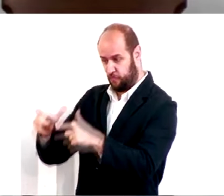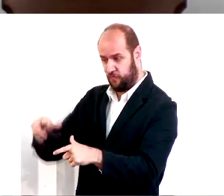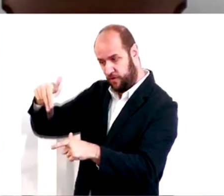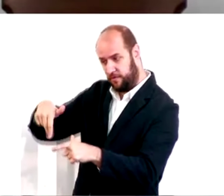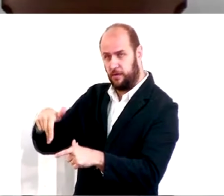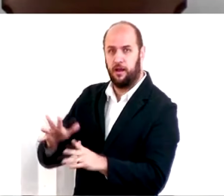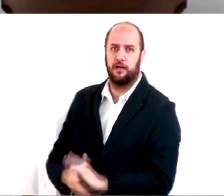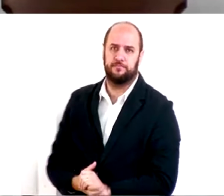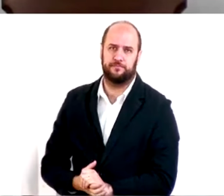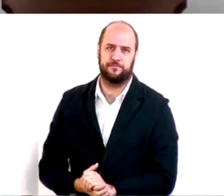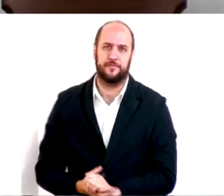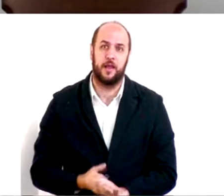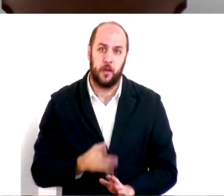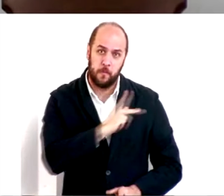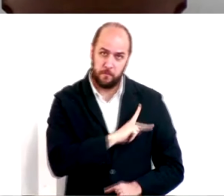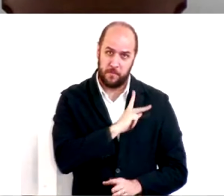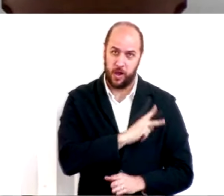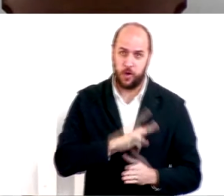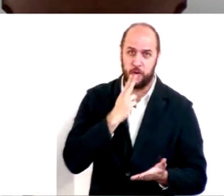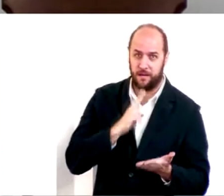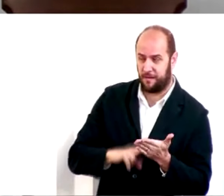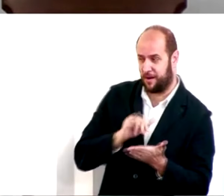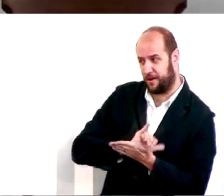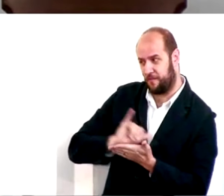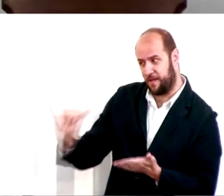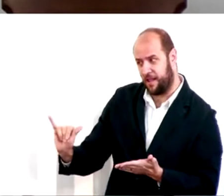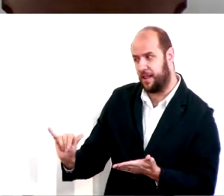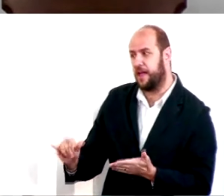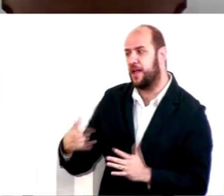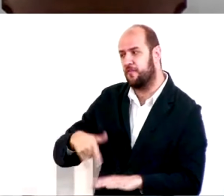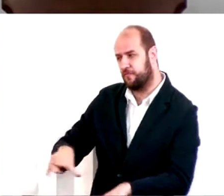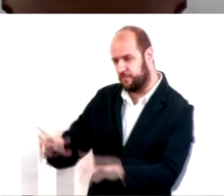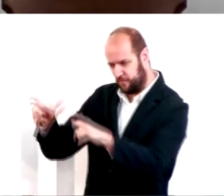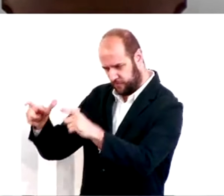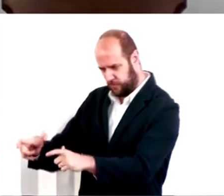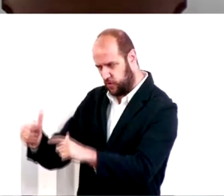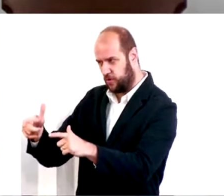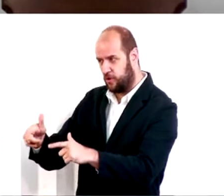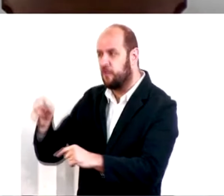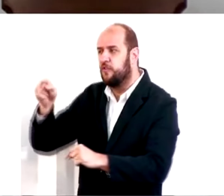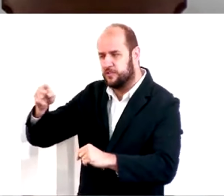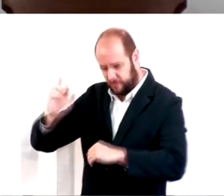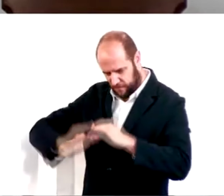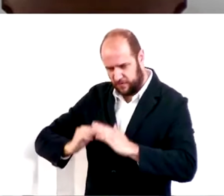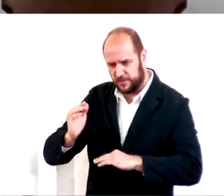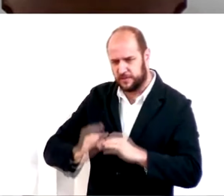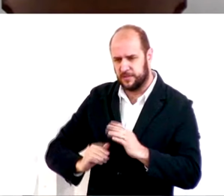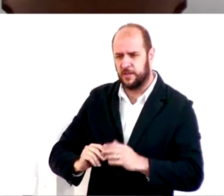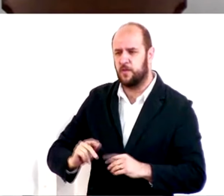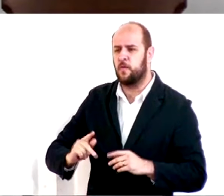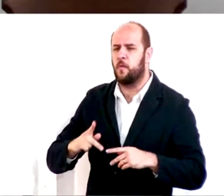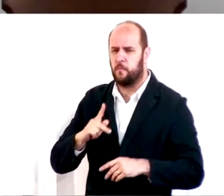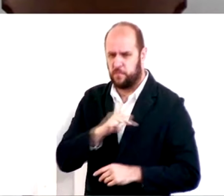te deixo em Creta para que você constitua presbíteros oficiais,